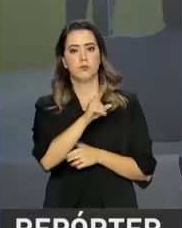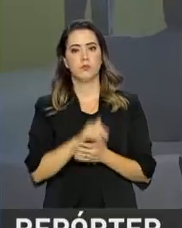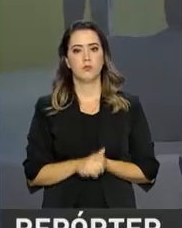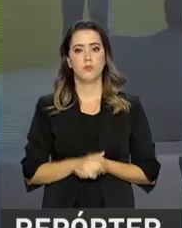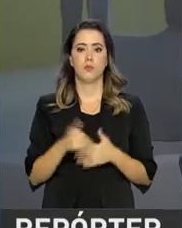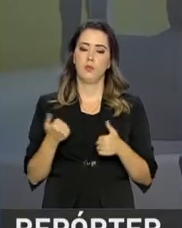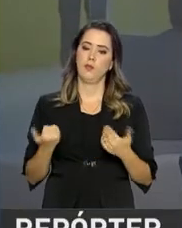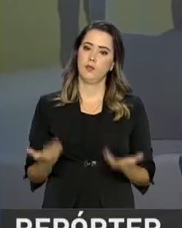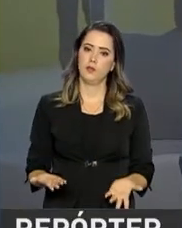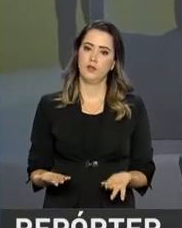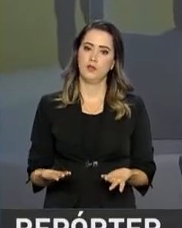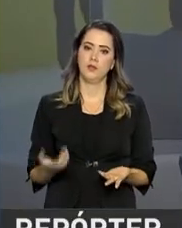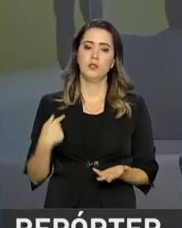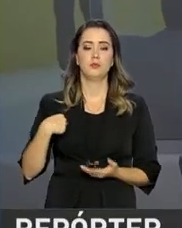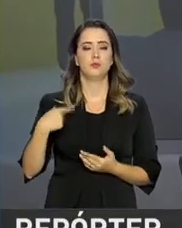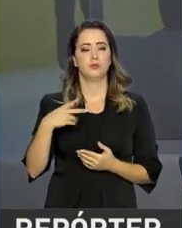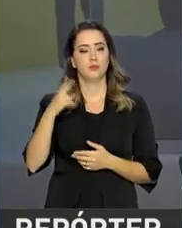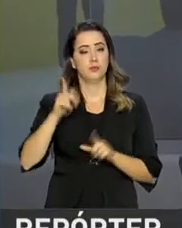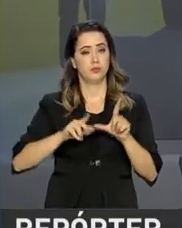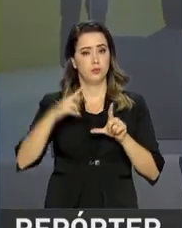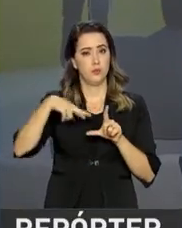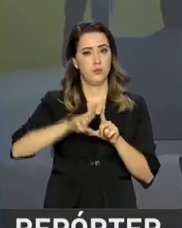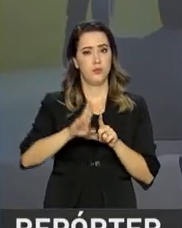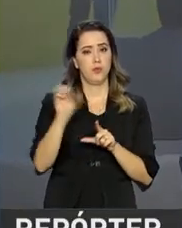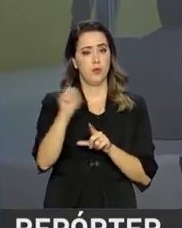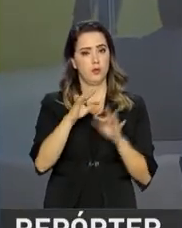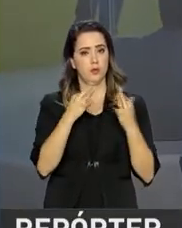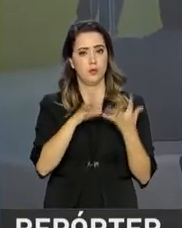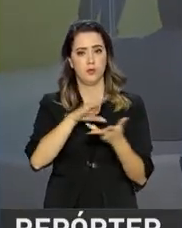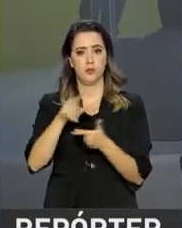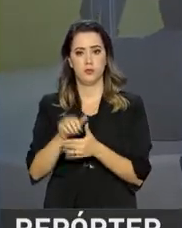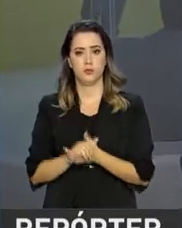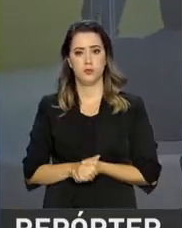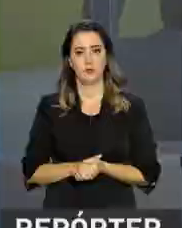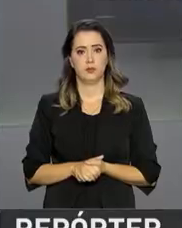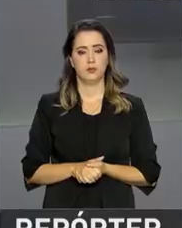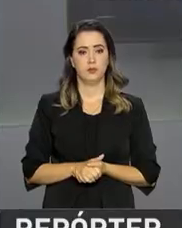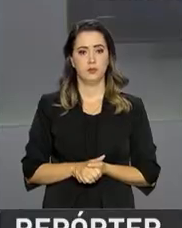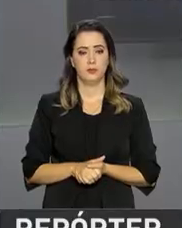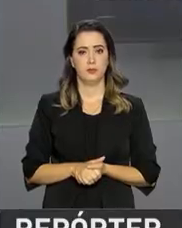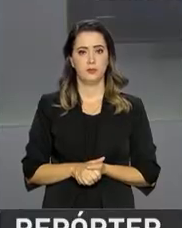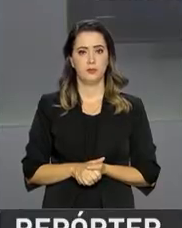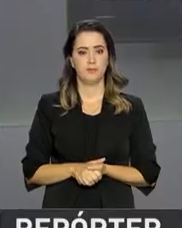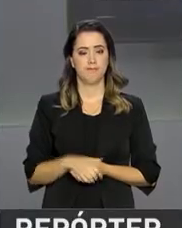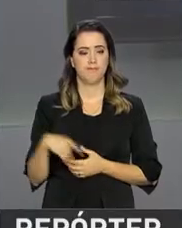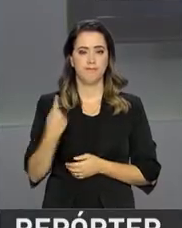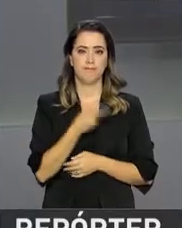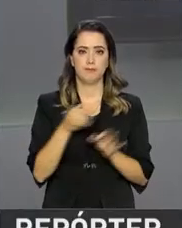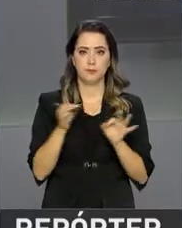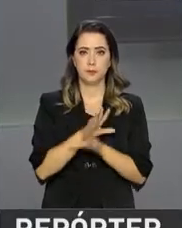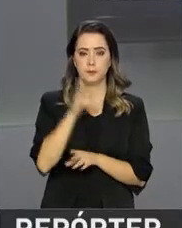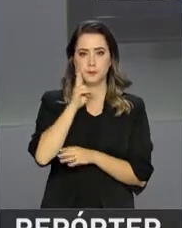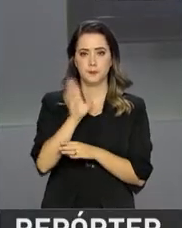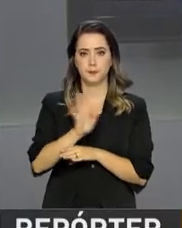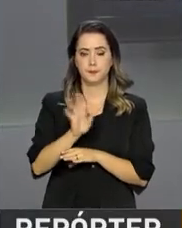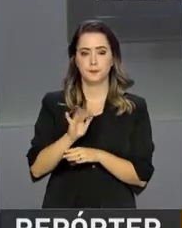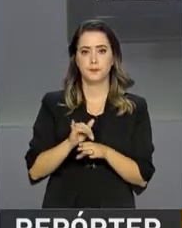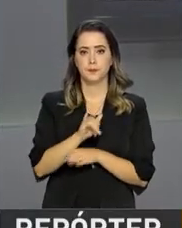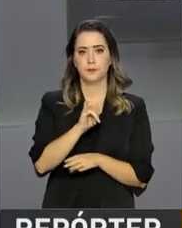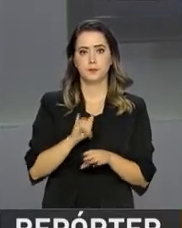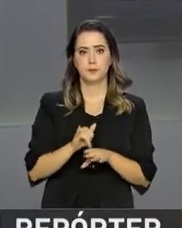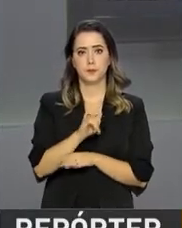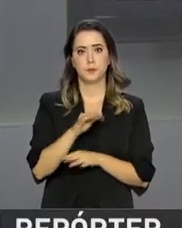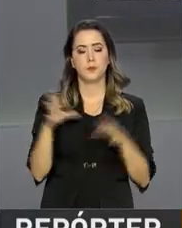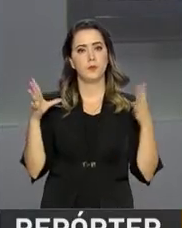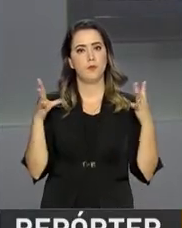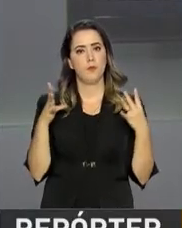É isso, Carla Vattier, NBR, na cobertura do 8º Fórum Mundial da Água. Nós ficamos por aqui. Você pode rever as reportagens